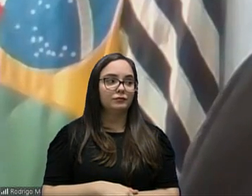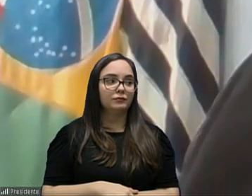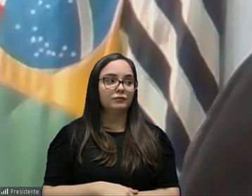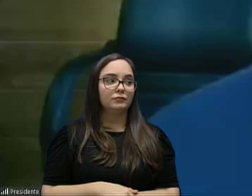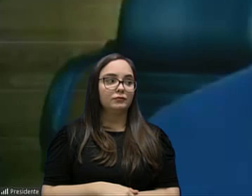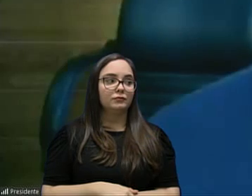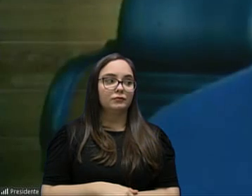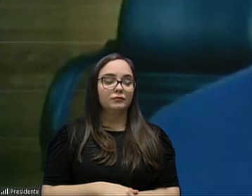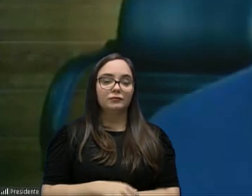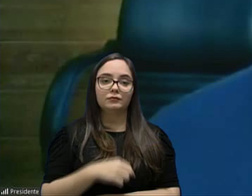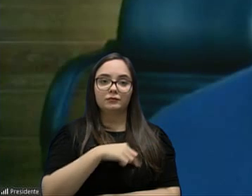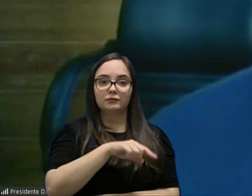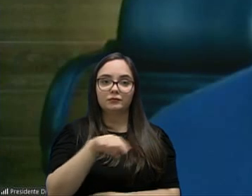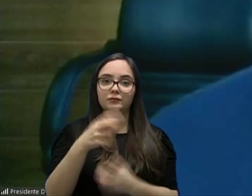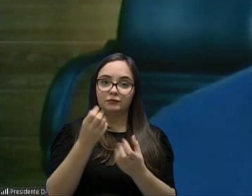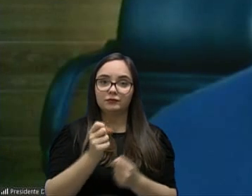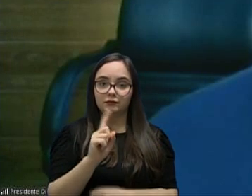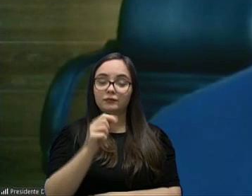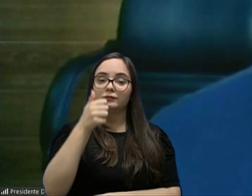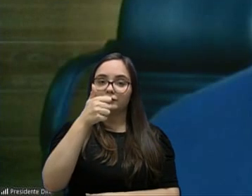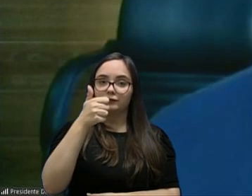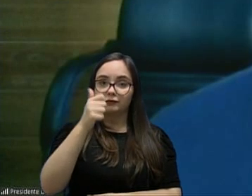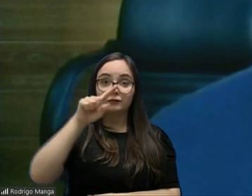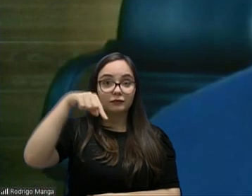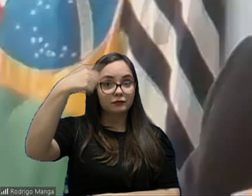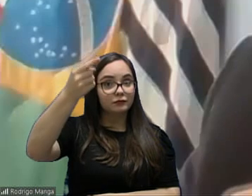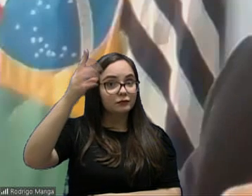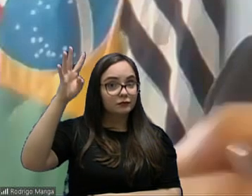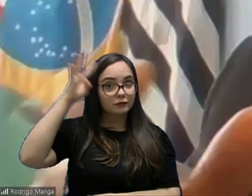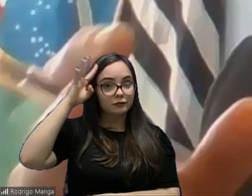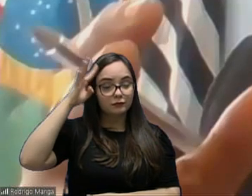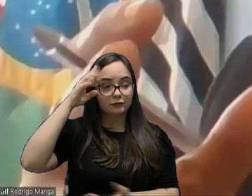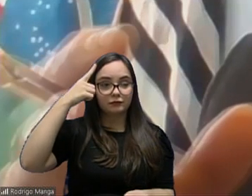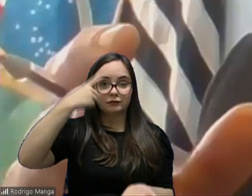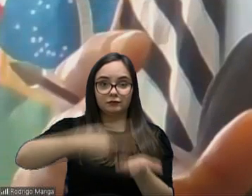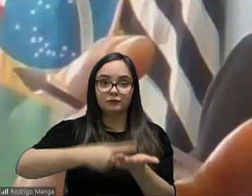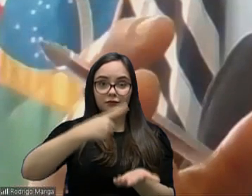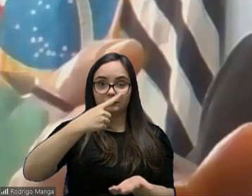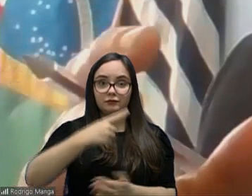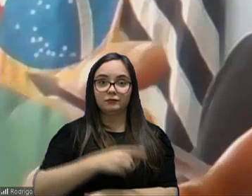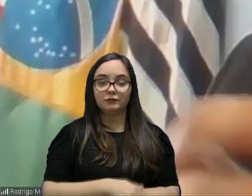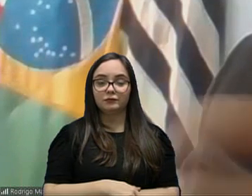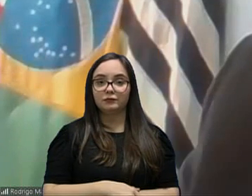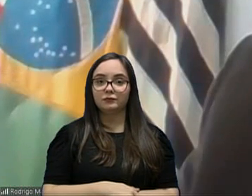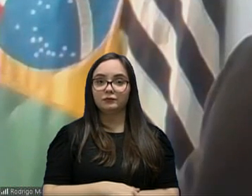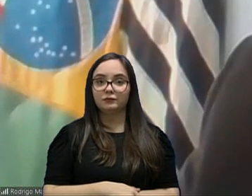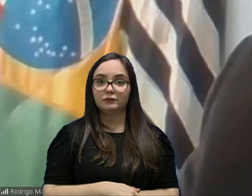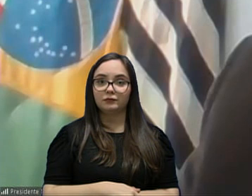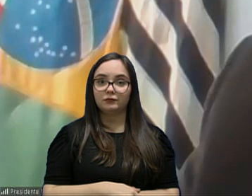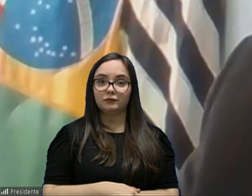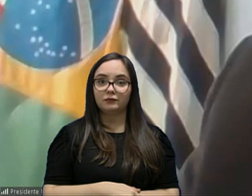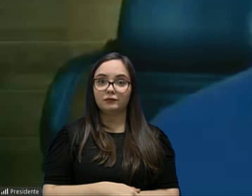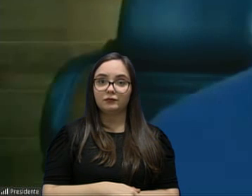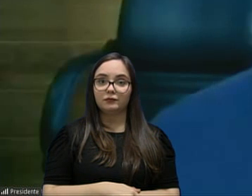Calmanga. Para a próxima quarta-feira. Não é extraordinário.